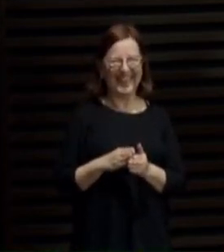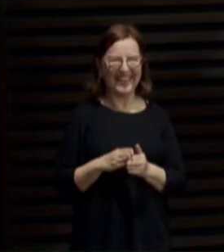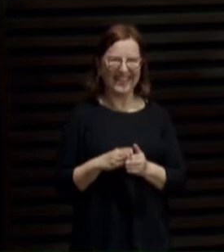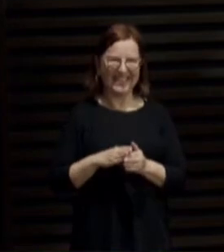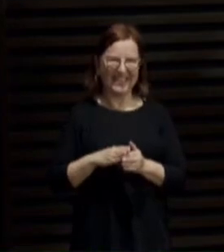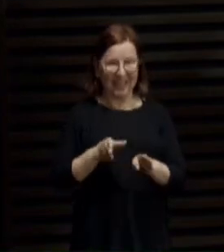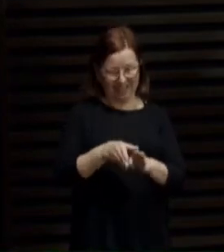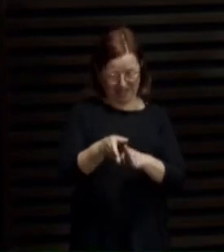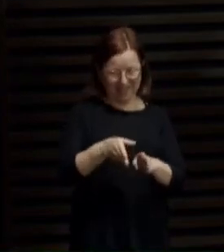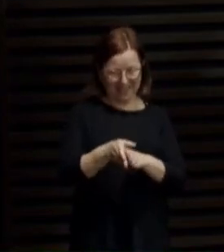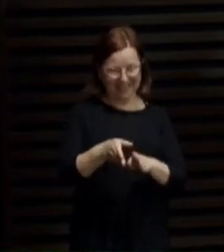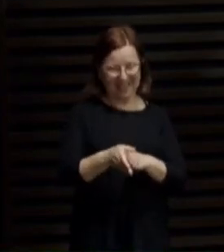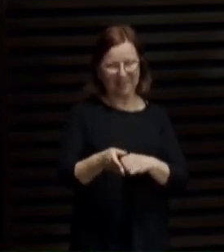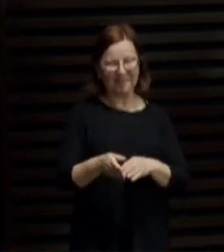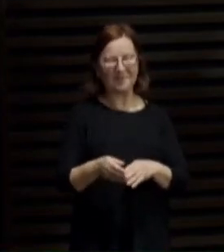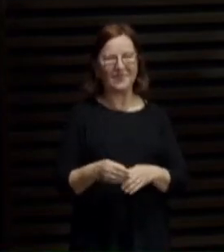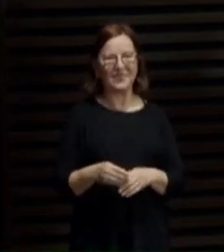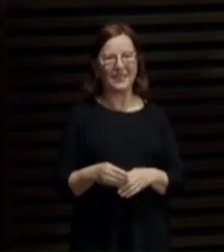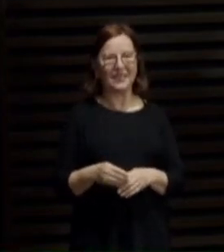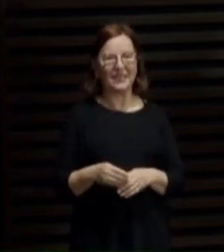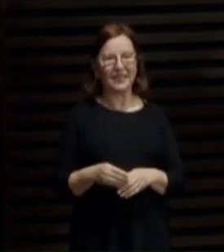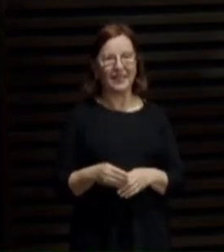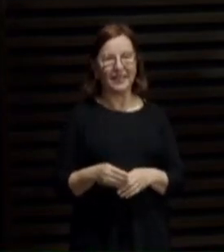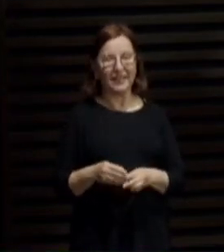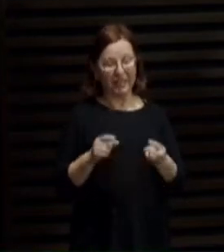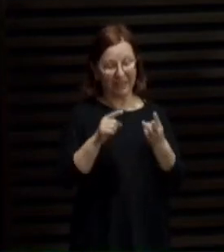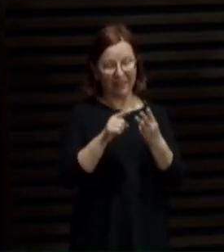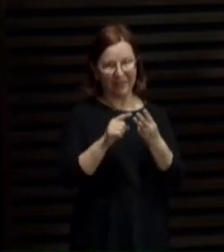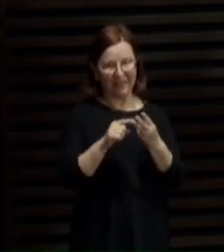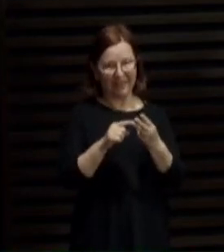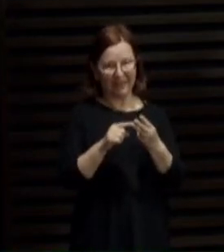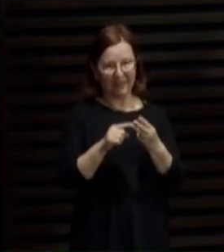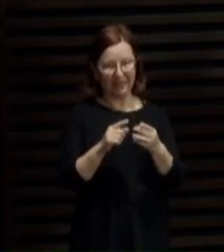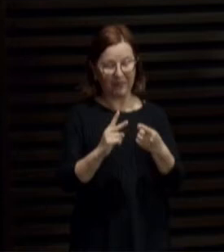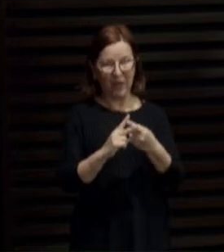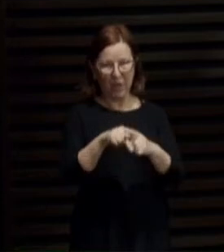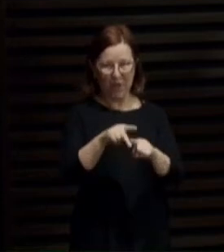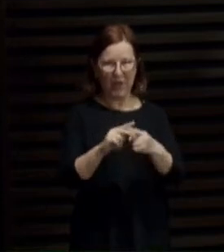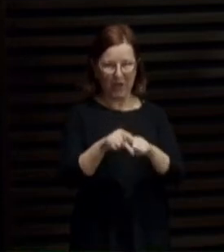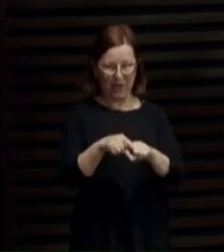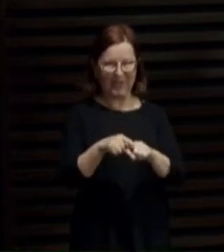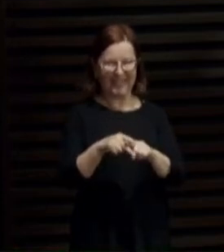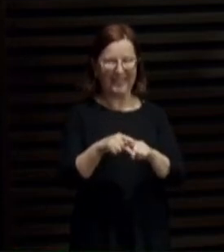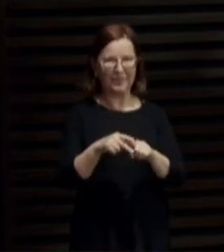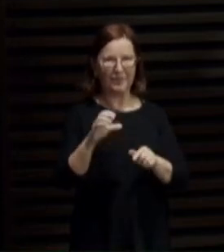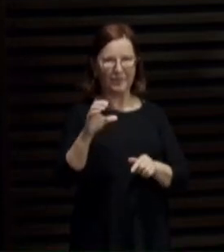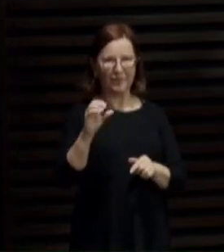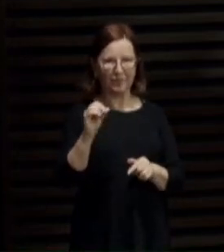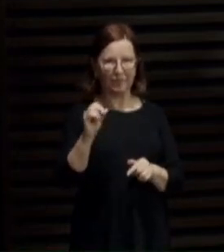Admoestar. E finalmente corrigir. A correção pode ser uma